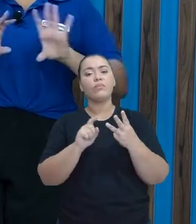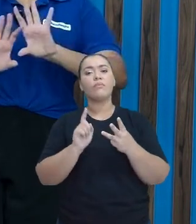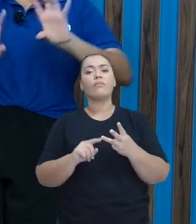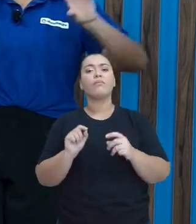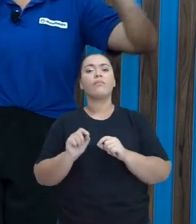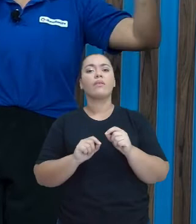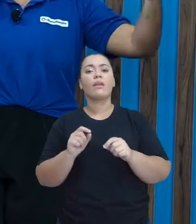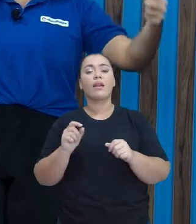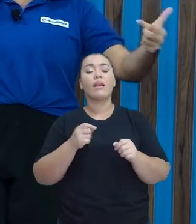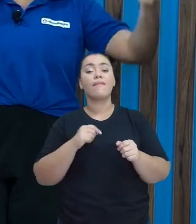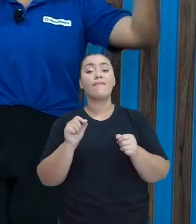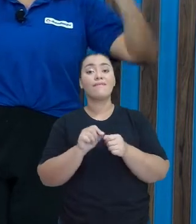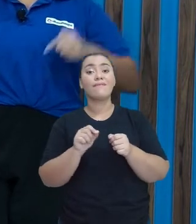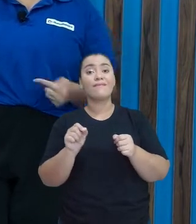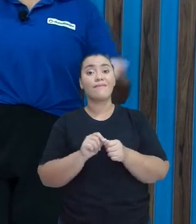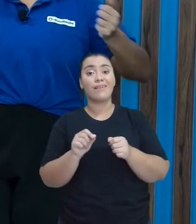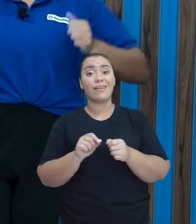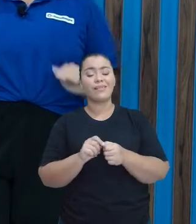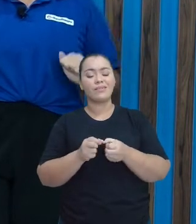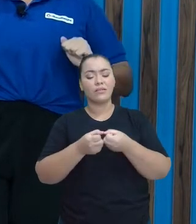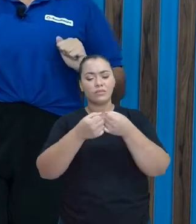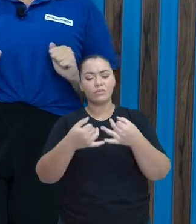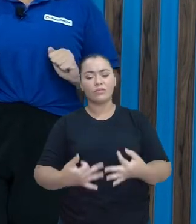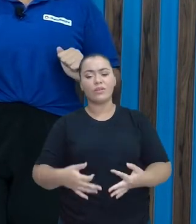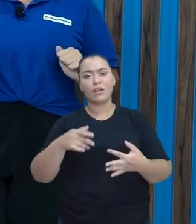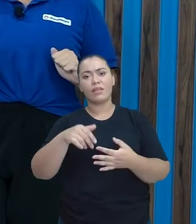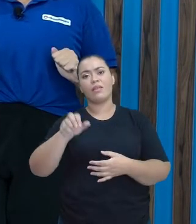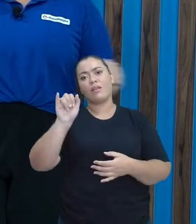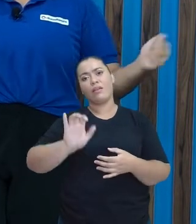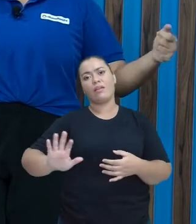o quê? Na construção discursiva dessa imagem.